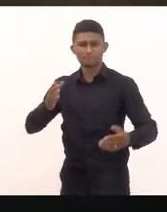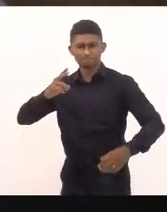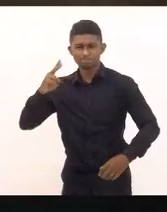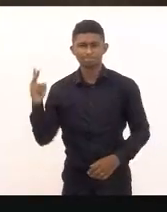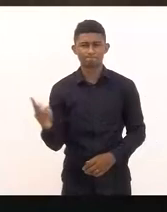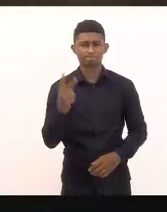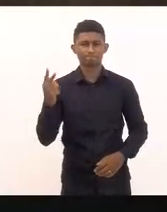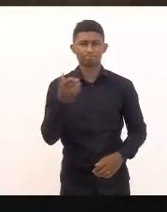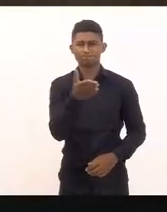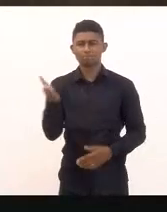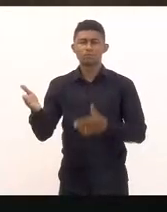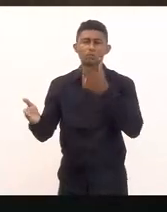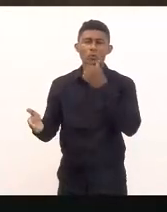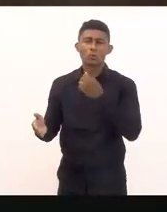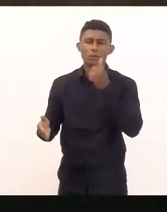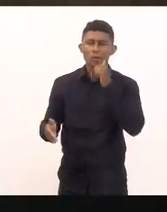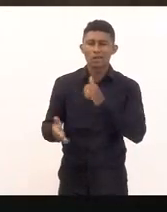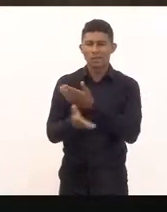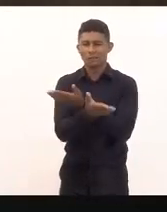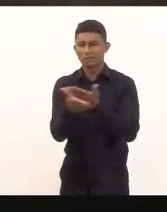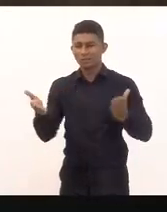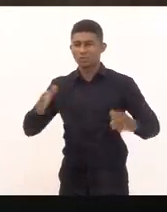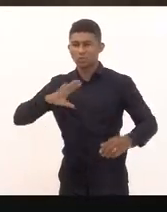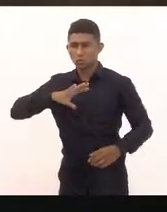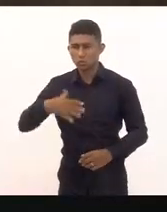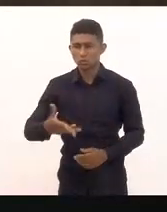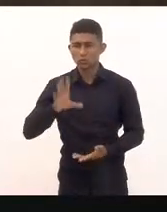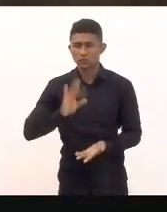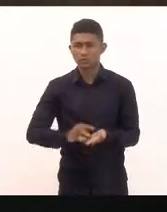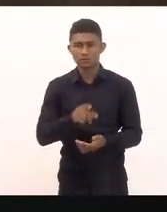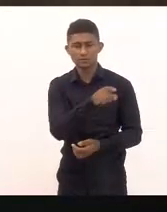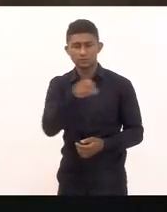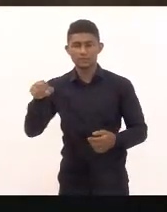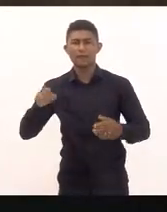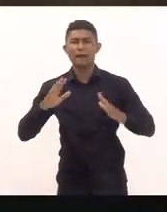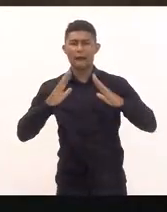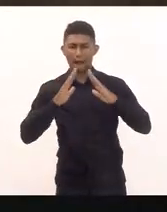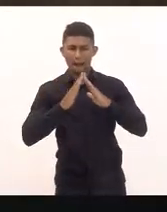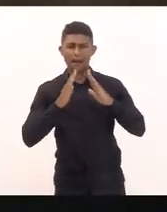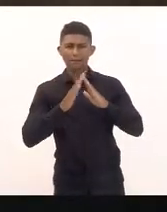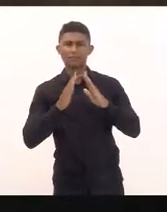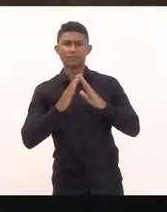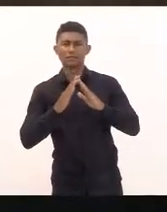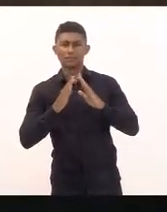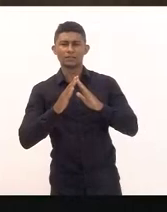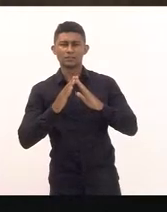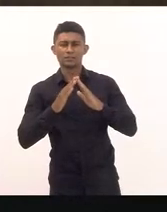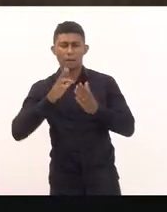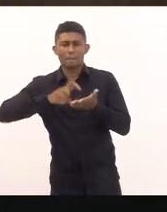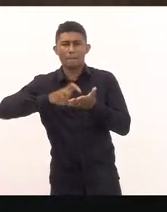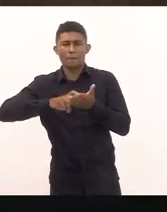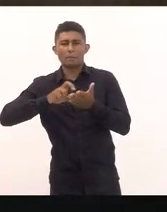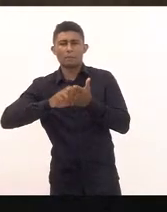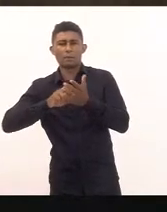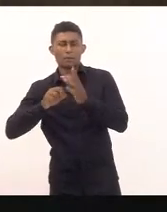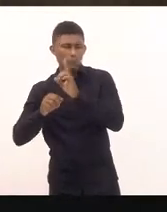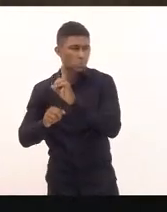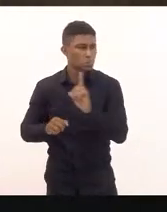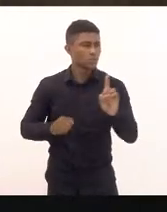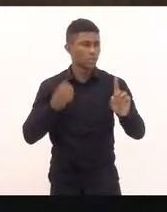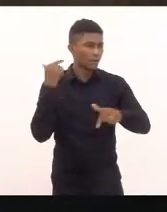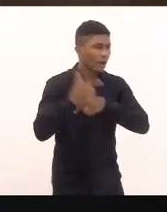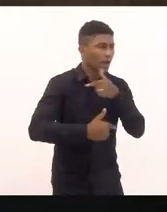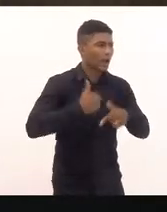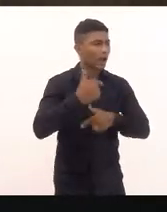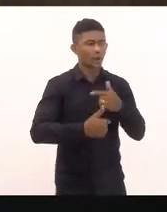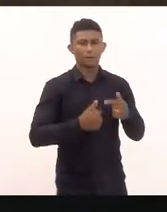e heroínas, que muito bem colocou aqui, que saem das suas casas para proteger pessoas que nem conhecem. Não